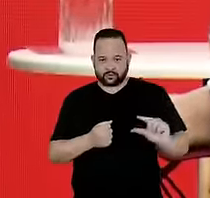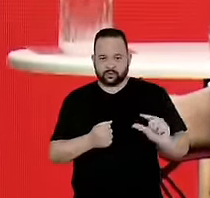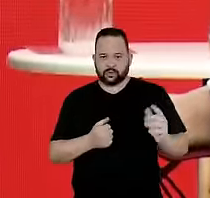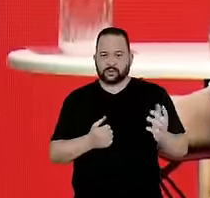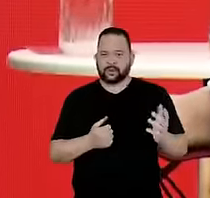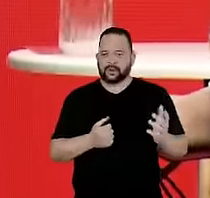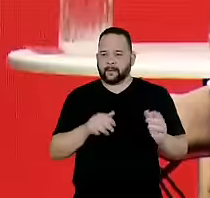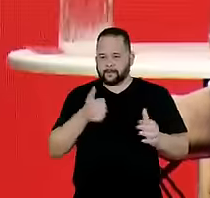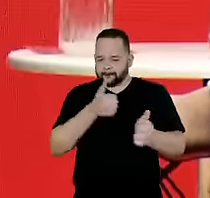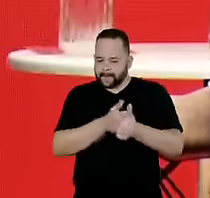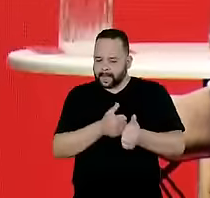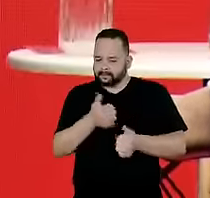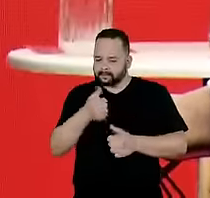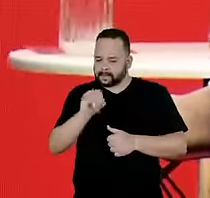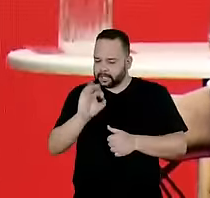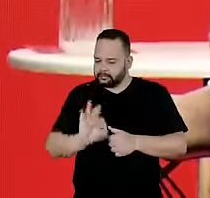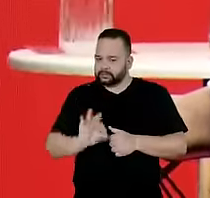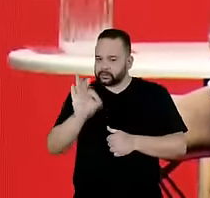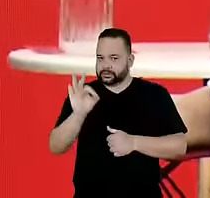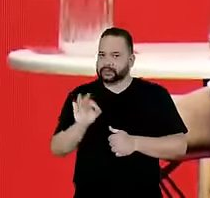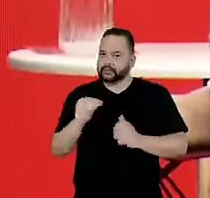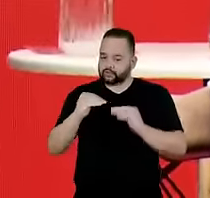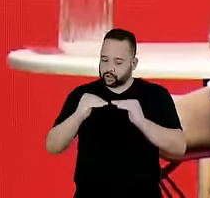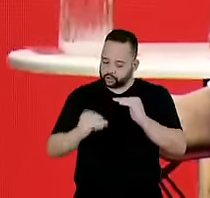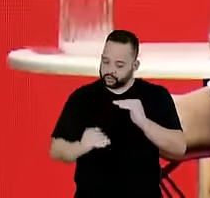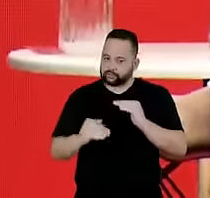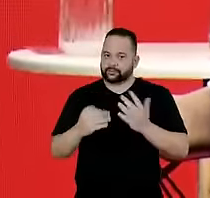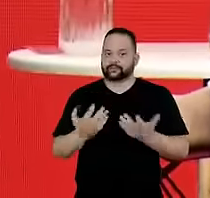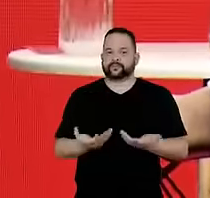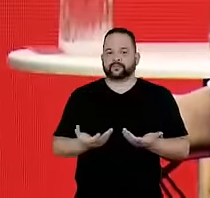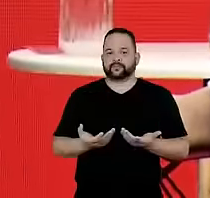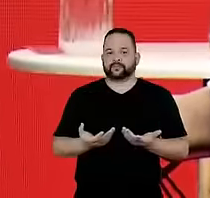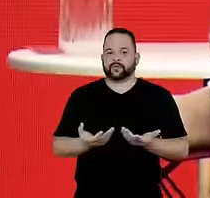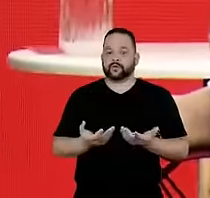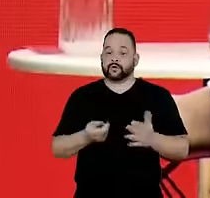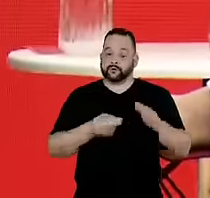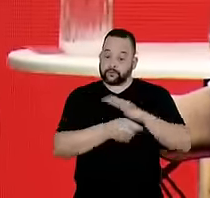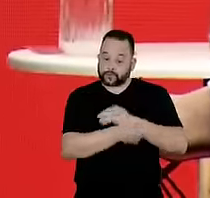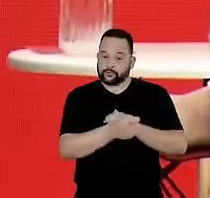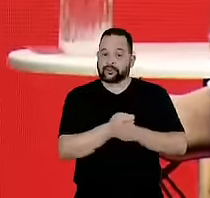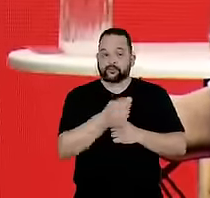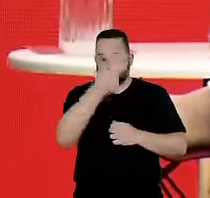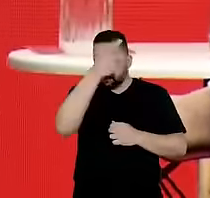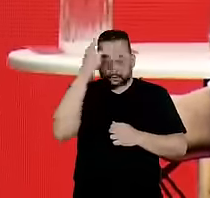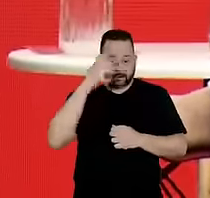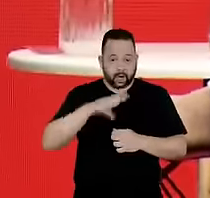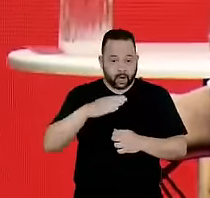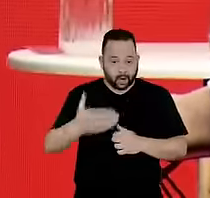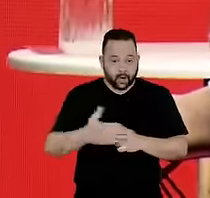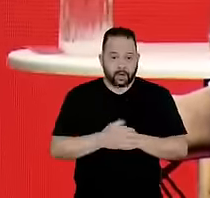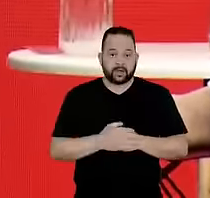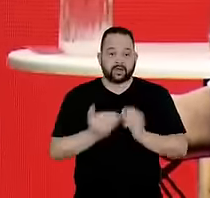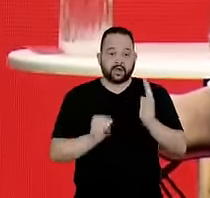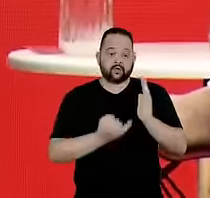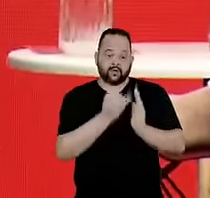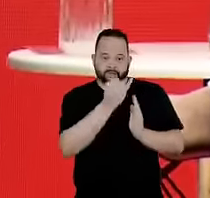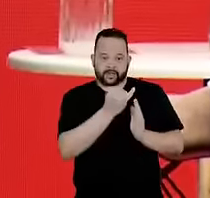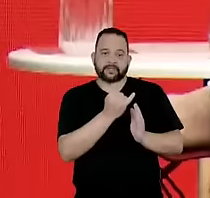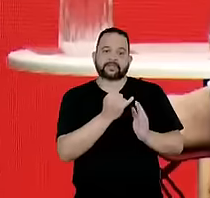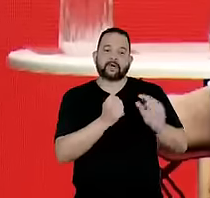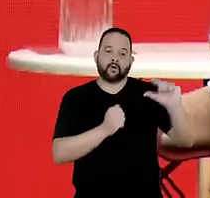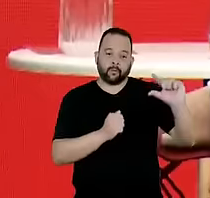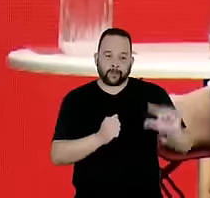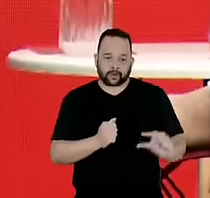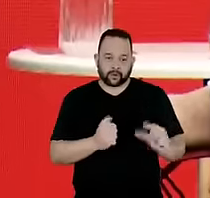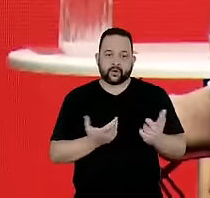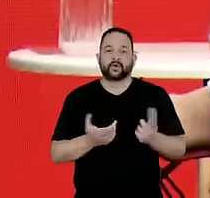exatamente né então grau de apetite é risco melhora com uma inflação mais baixa uma taxa de desconto menor com lá fora também você